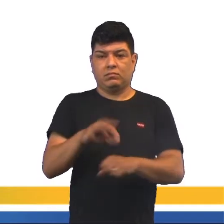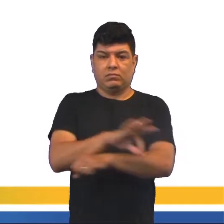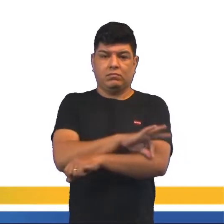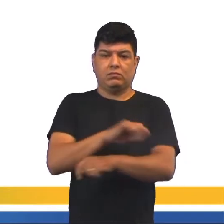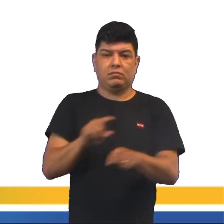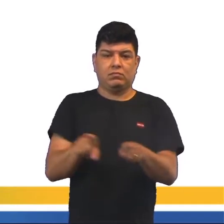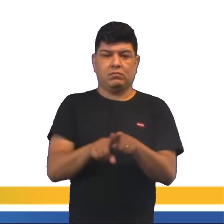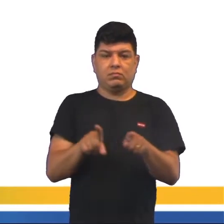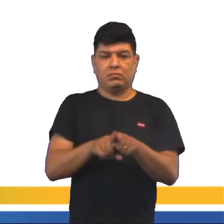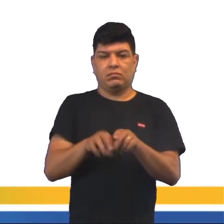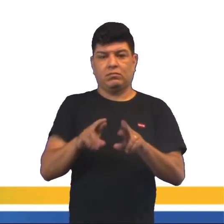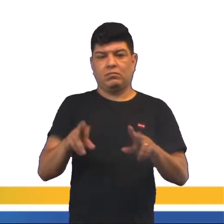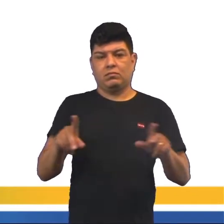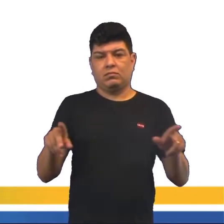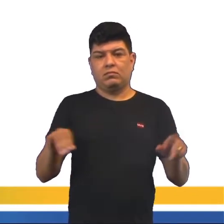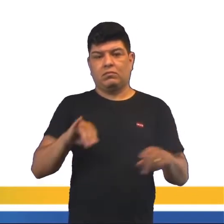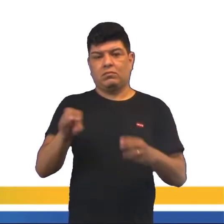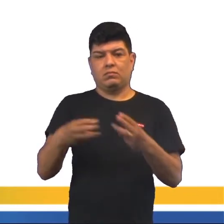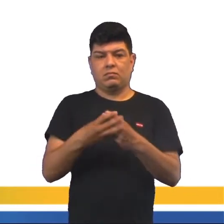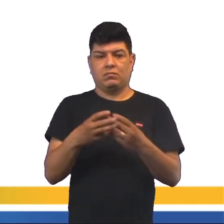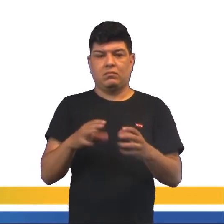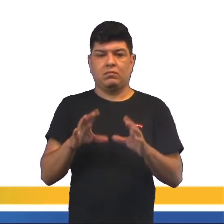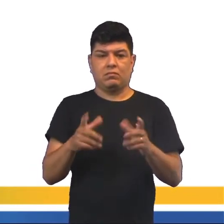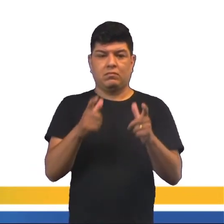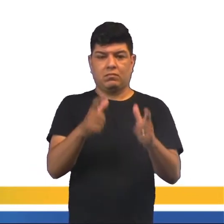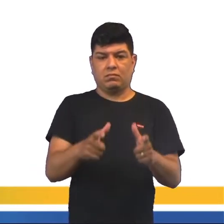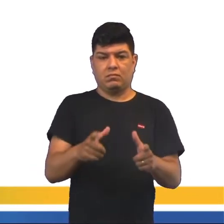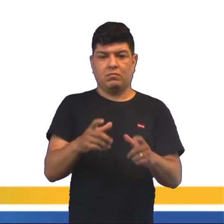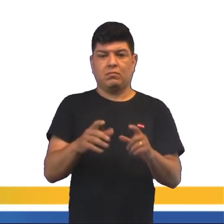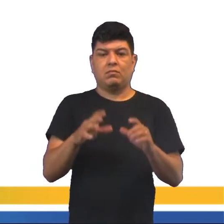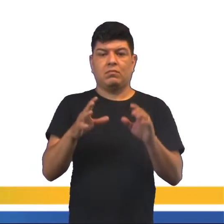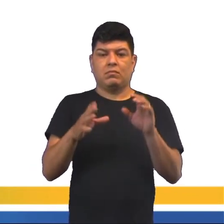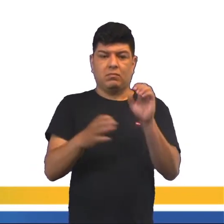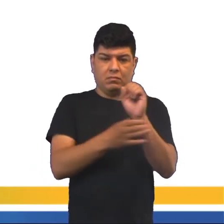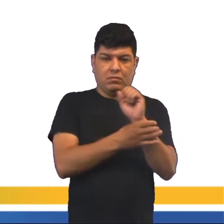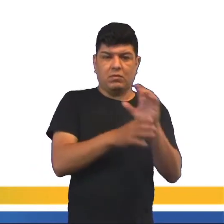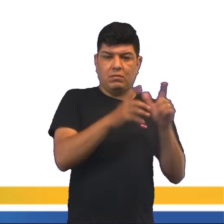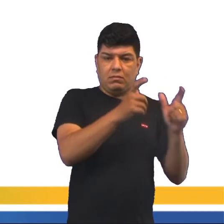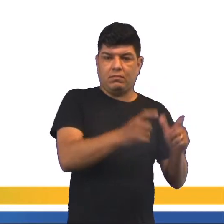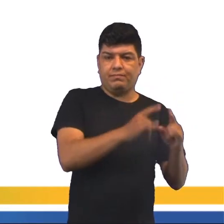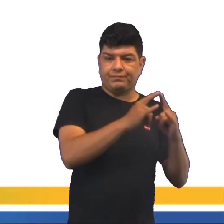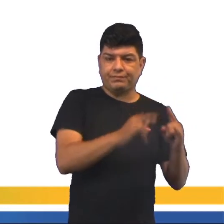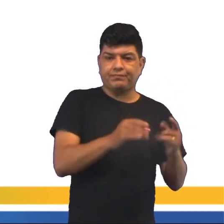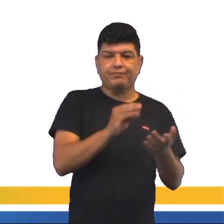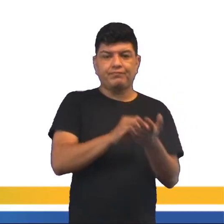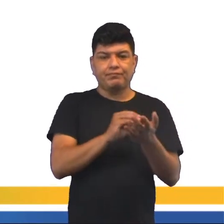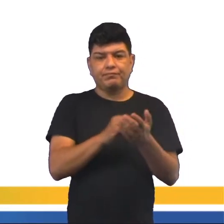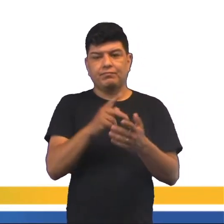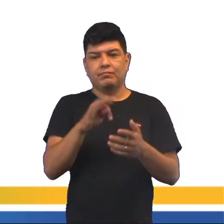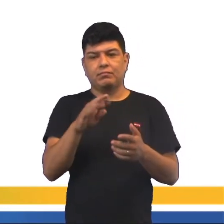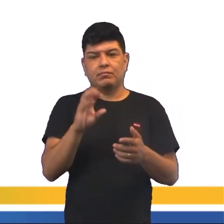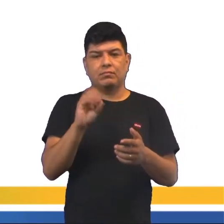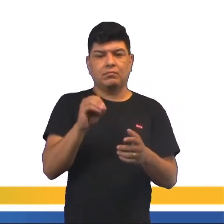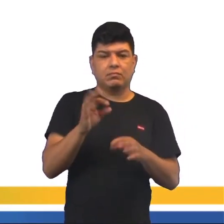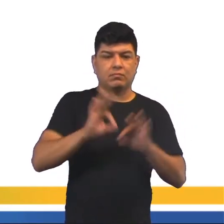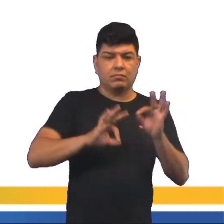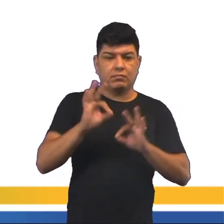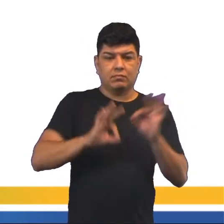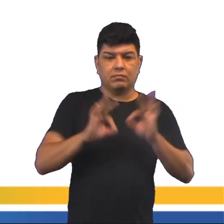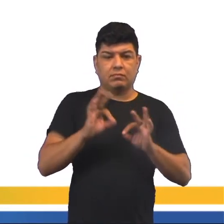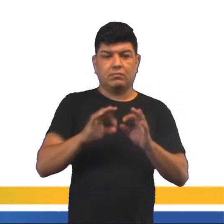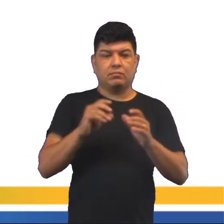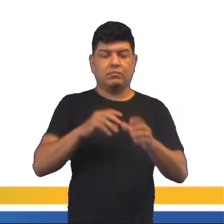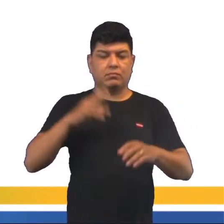petrolíferas, divergências, né? Entre os muçulmanos e os judeus. Nos campos de refugiados, né? Em condições precárias, os palestinos